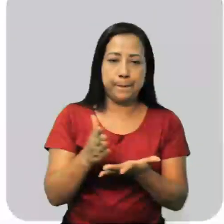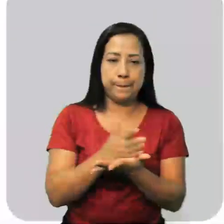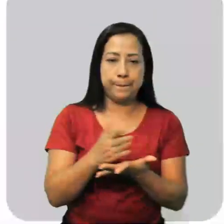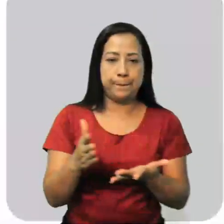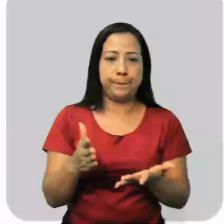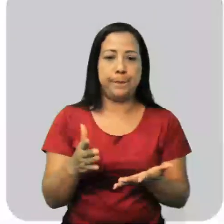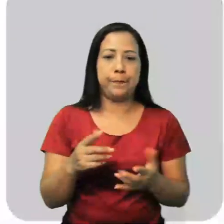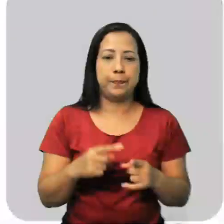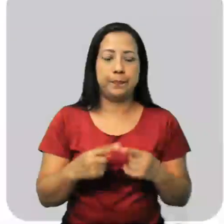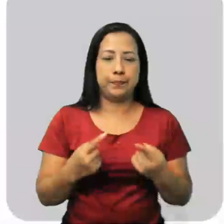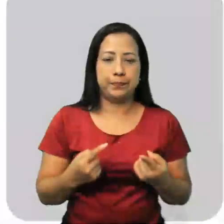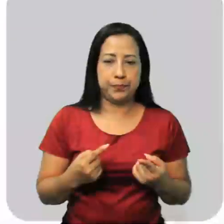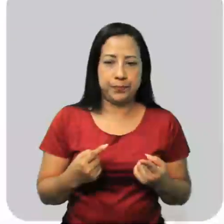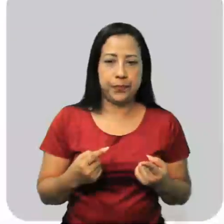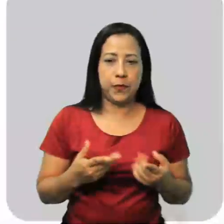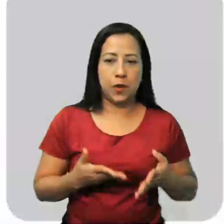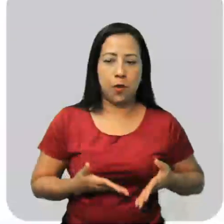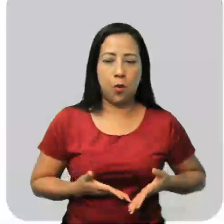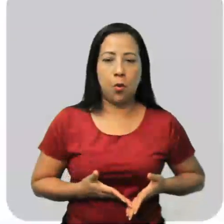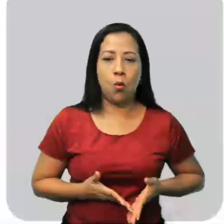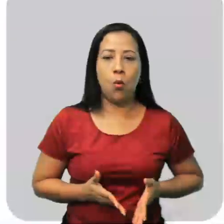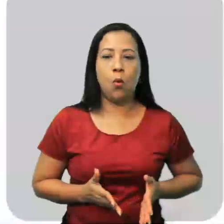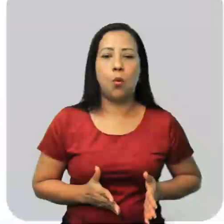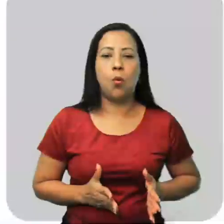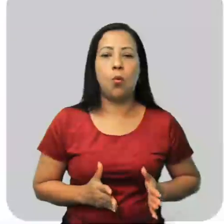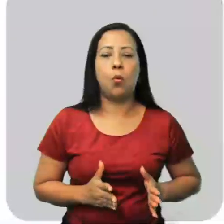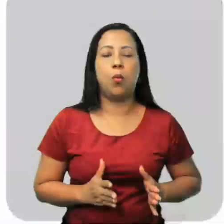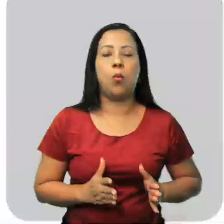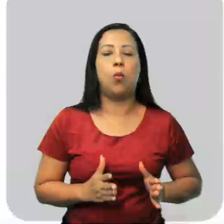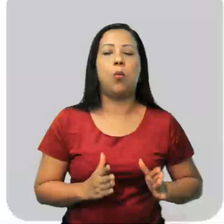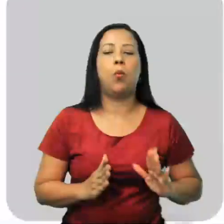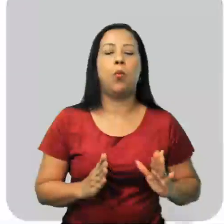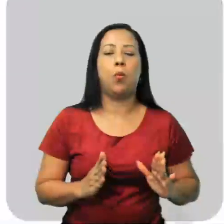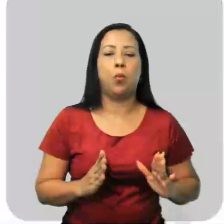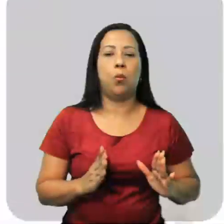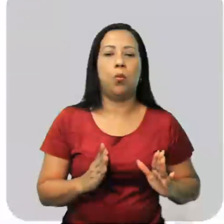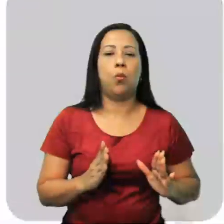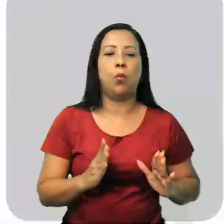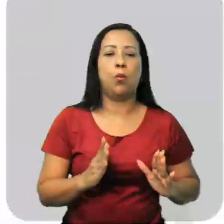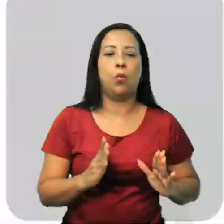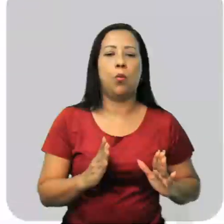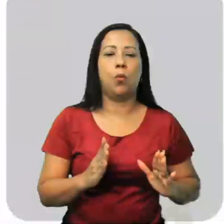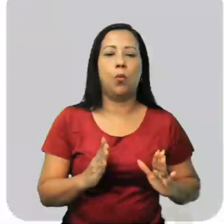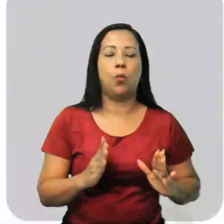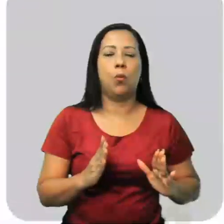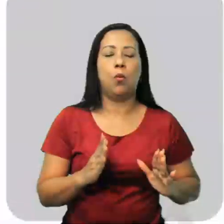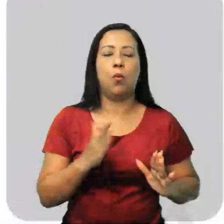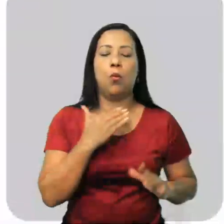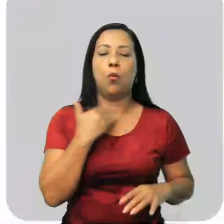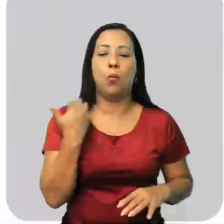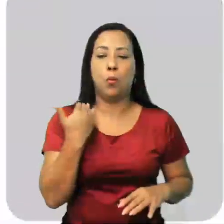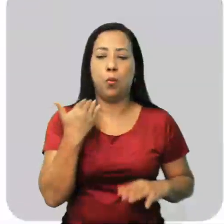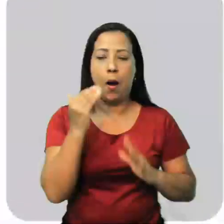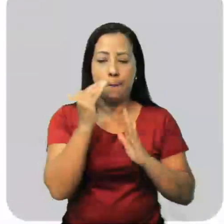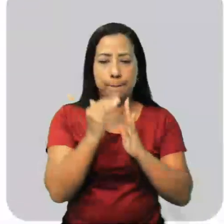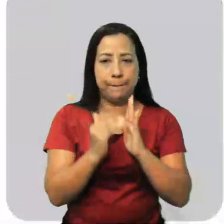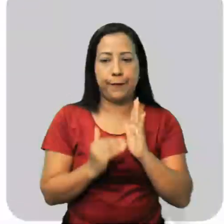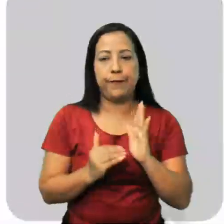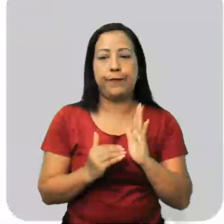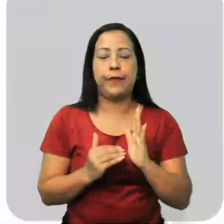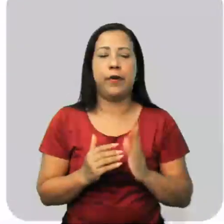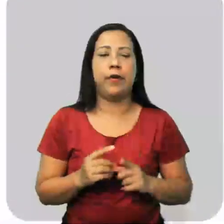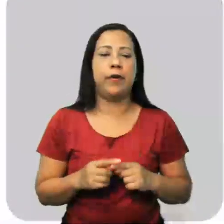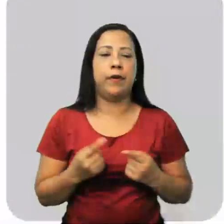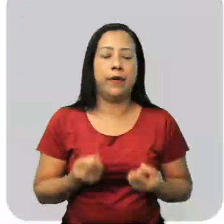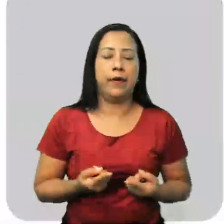alta, porém decrescendo. A taxa de mortalidade é baixa. Tá? Nós estamos